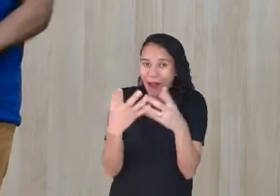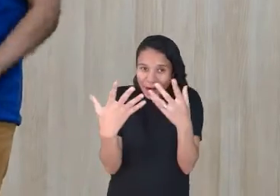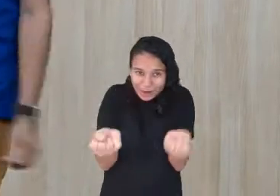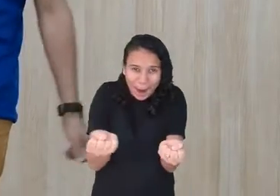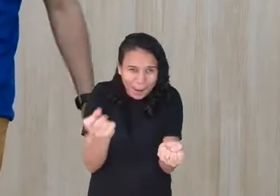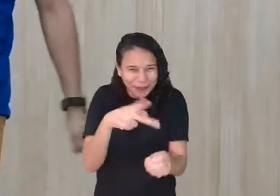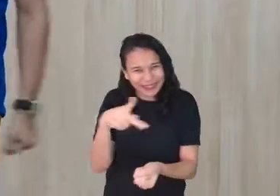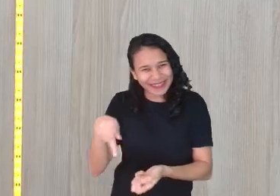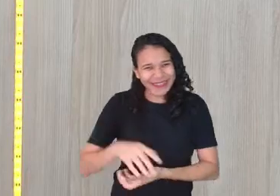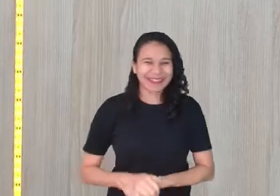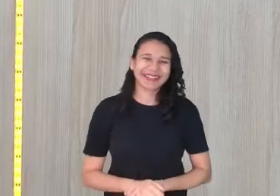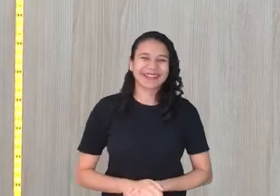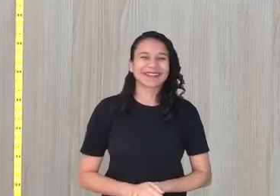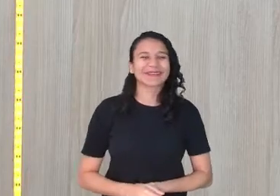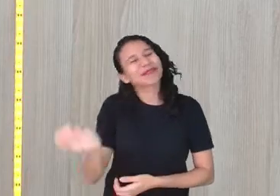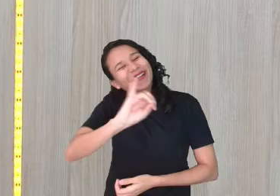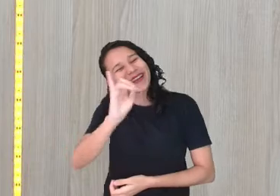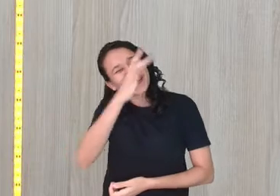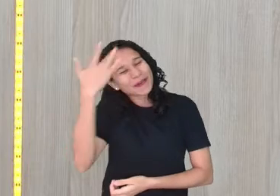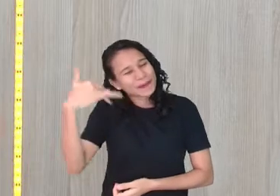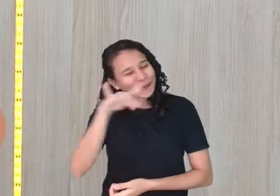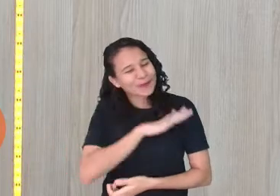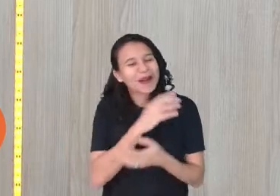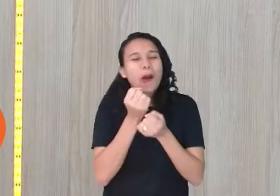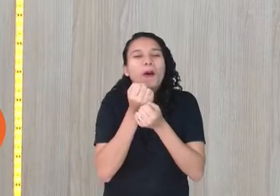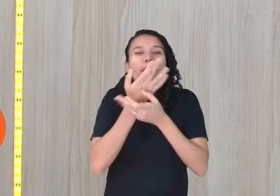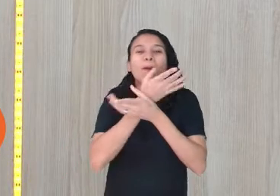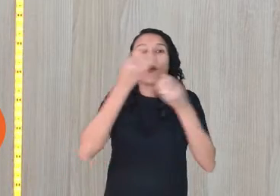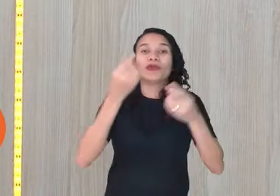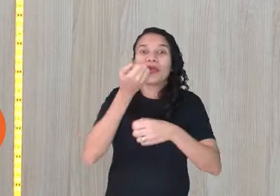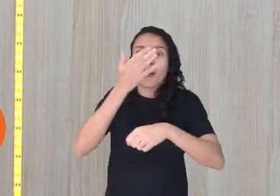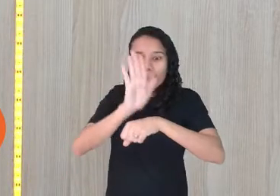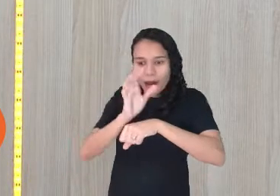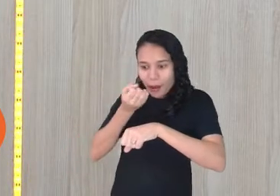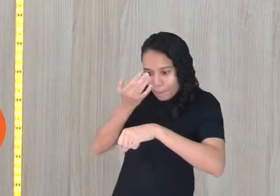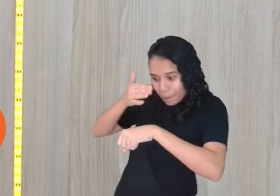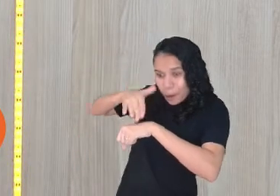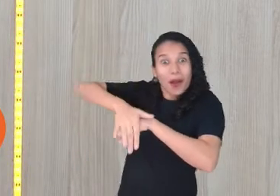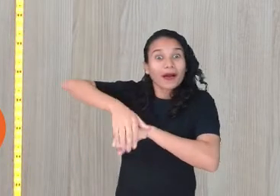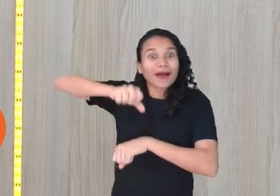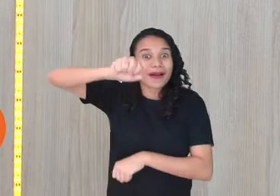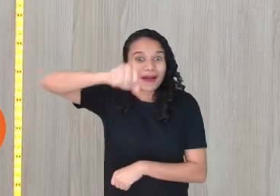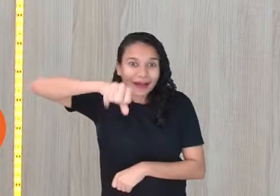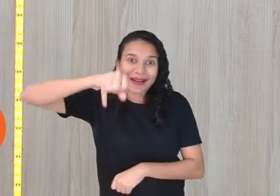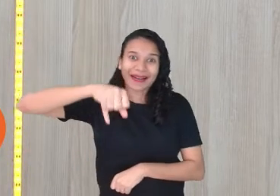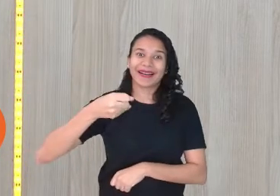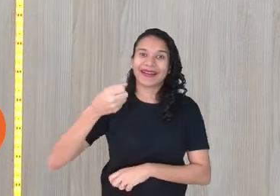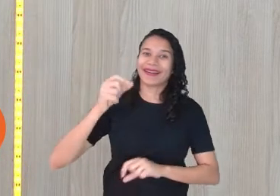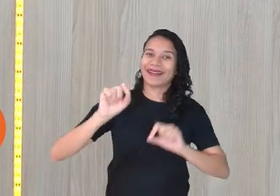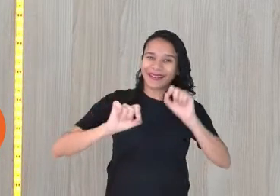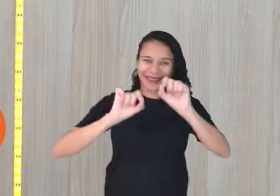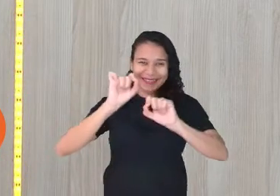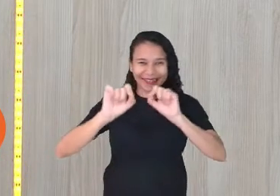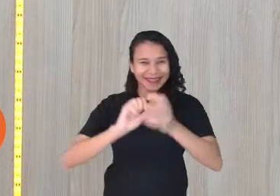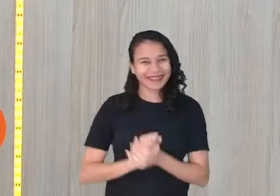embora, Tânia! Oi, turma! Bom dia, boa tarde, boa noite, né? Então,